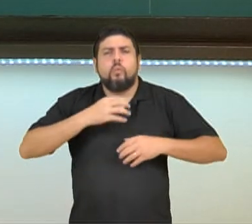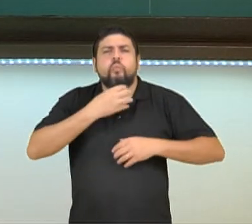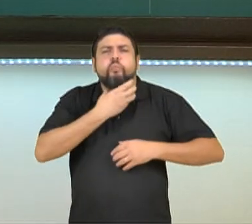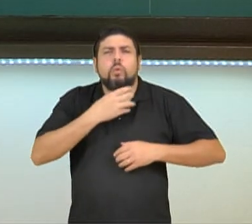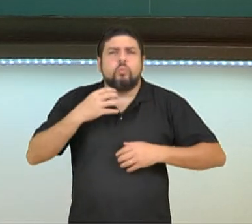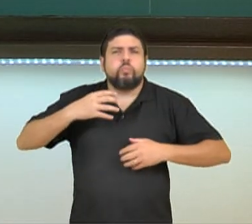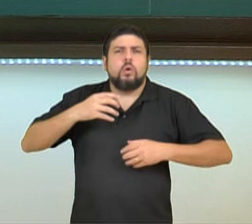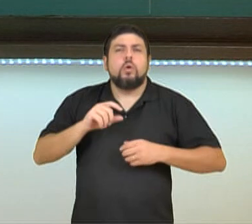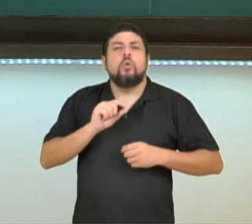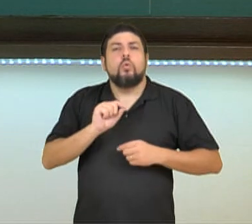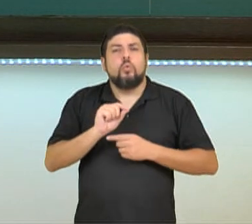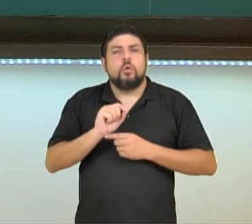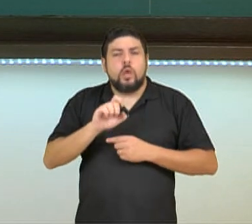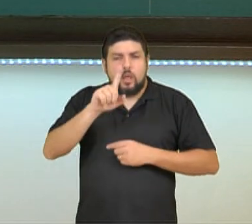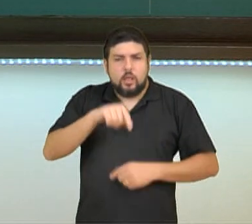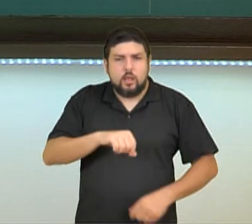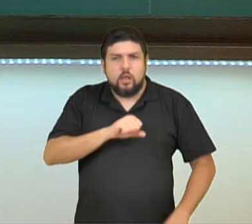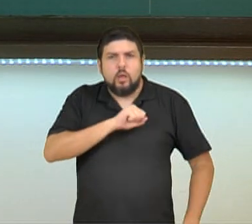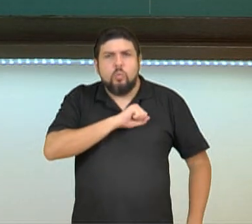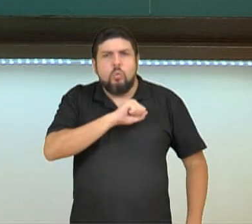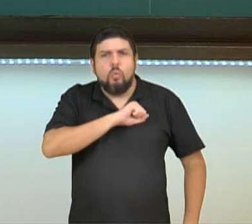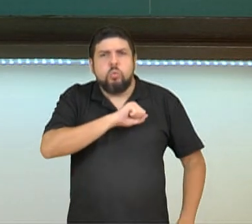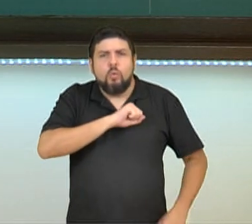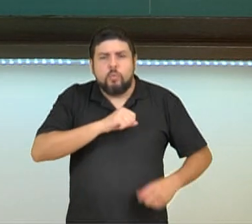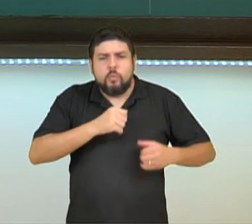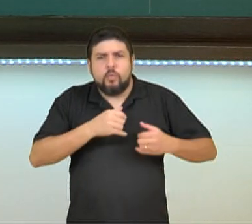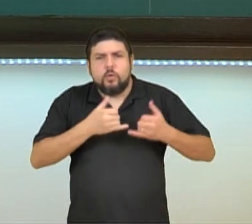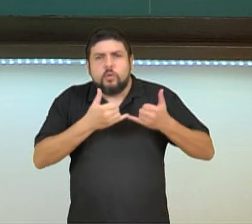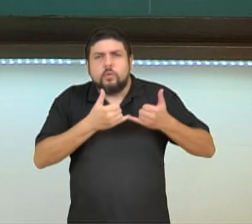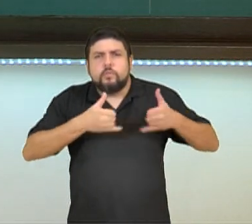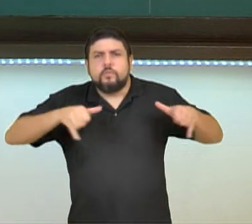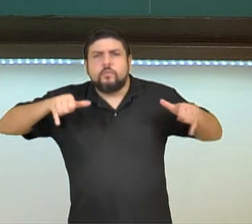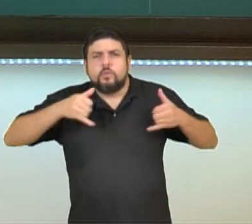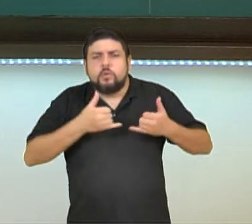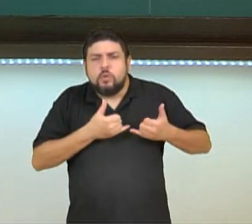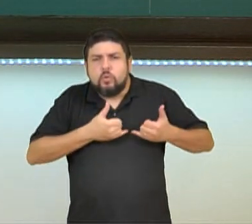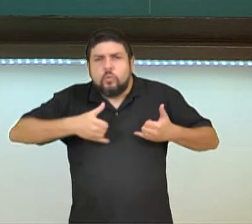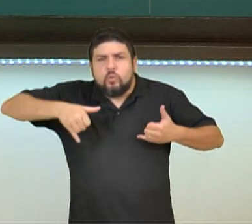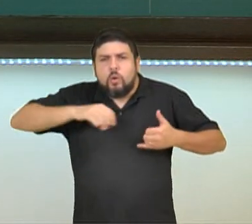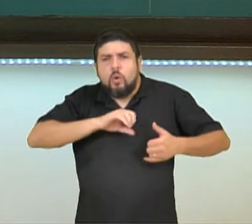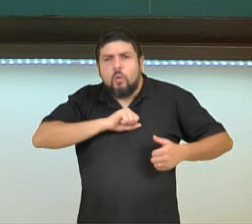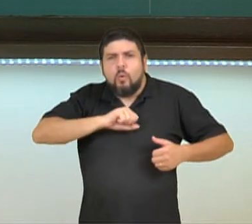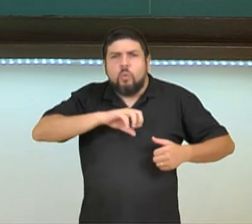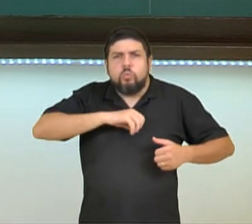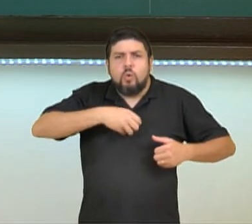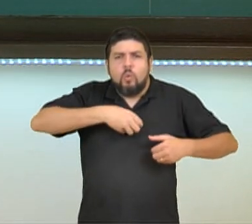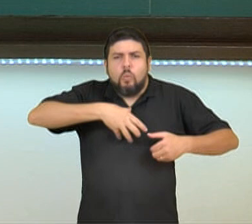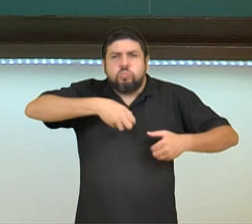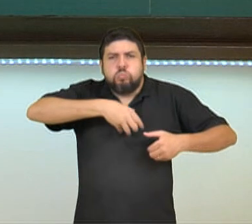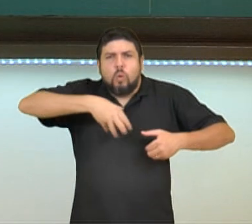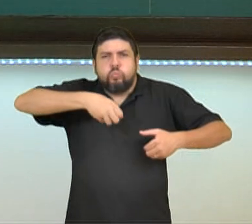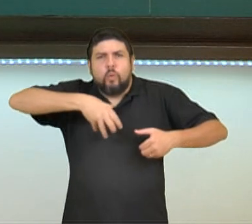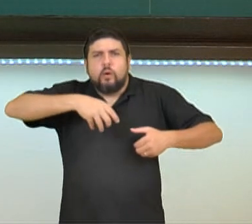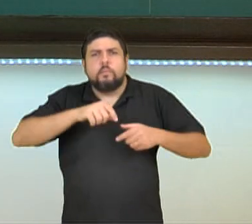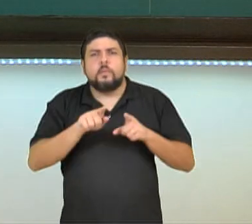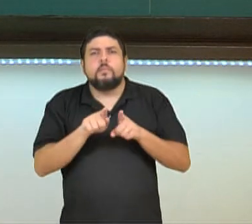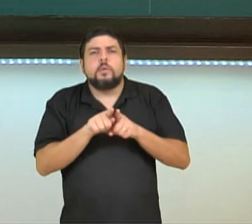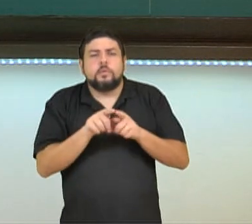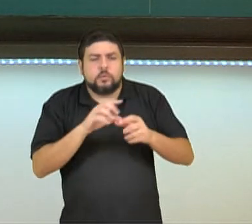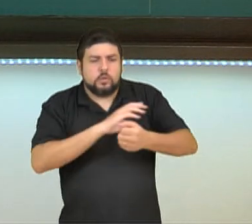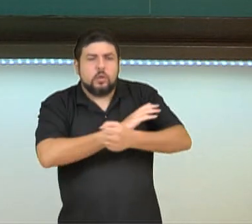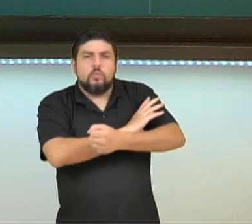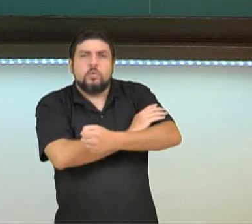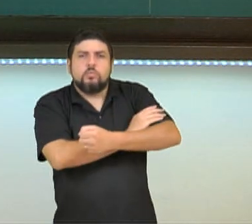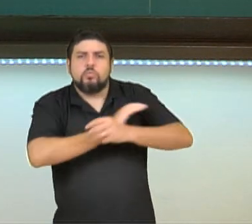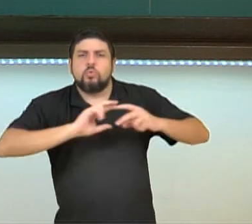justamente a pulsação das artérias e os movimentos dos nossos músculos que estimulam a movimentação